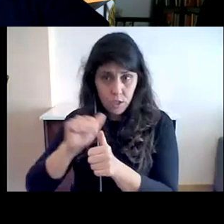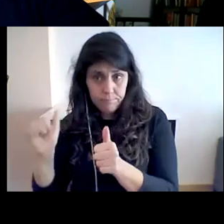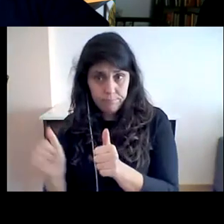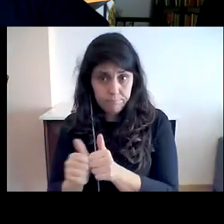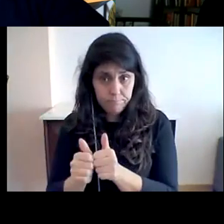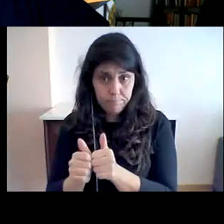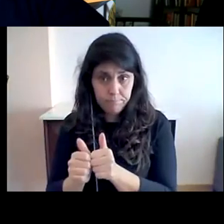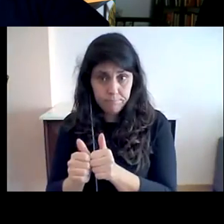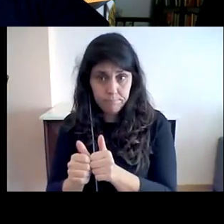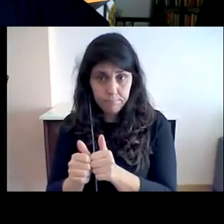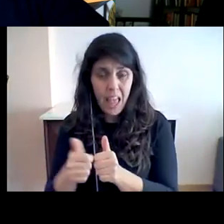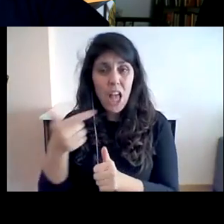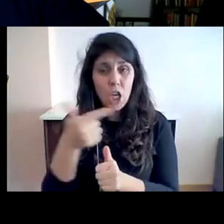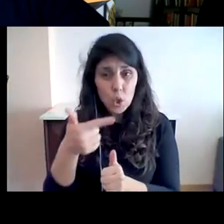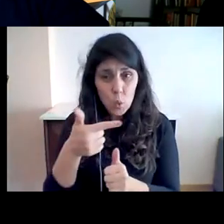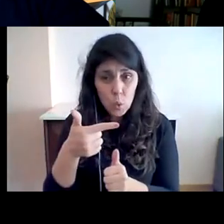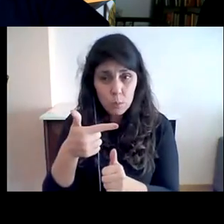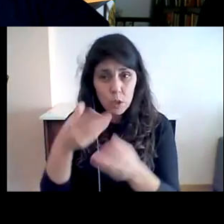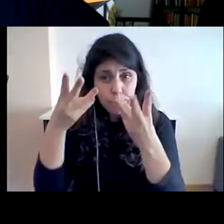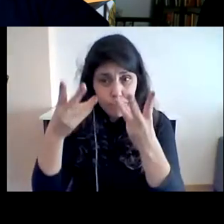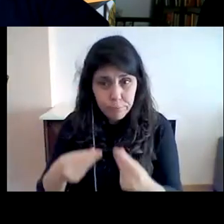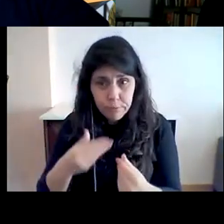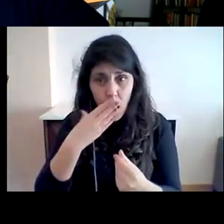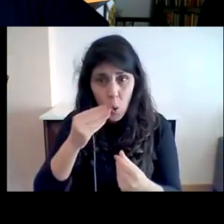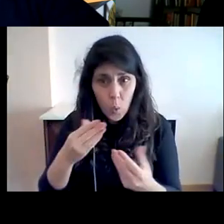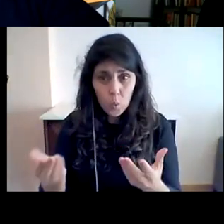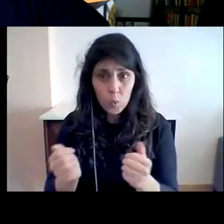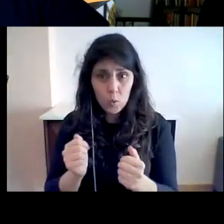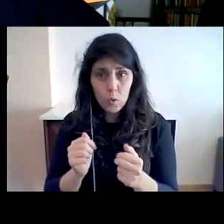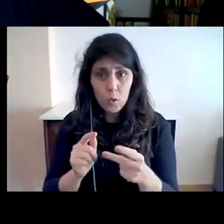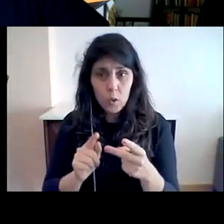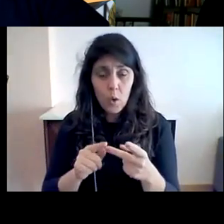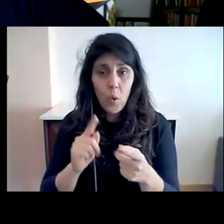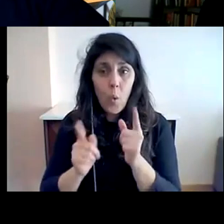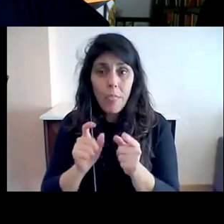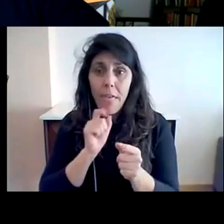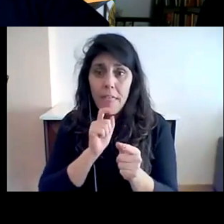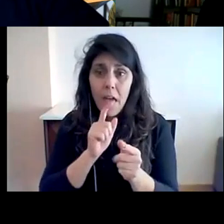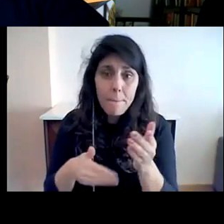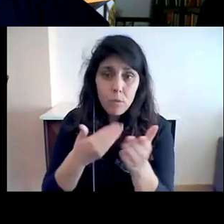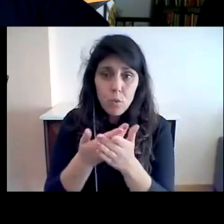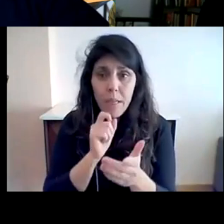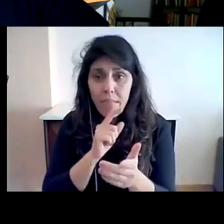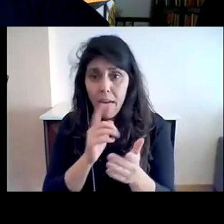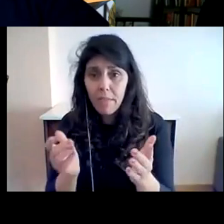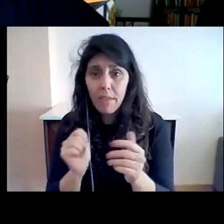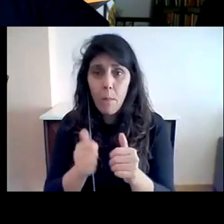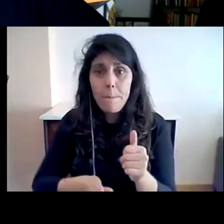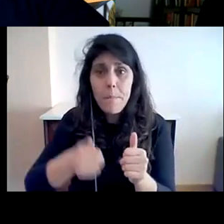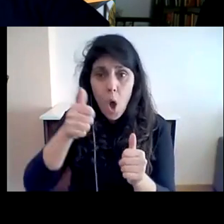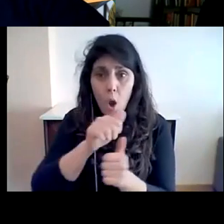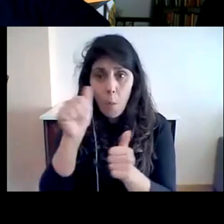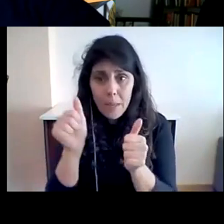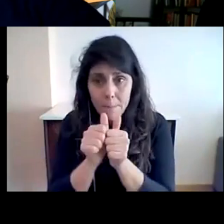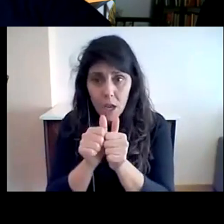a dimensão das turmas, aquilo que permite e que possa permitir, por exemplo, que um melhor acompanhamento